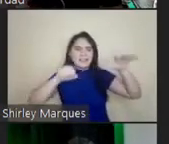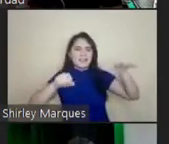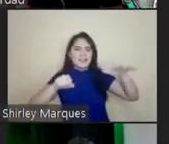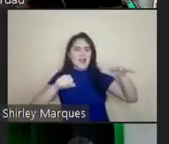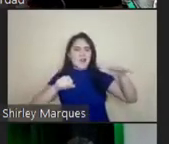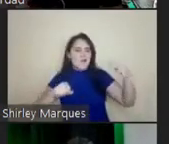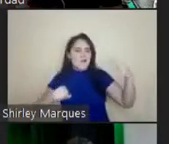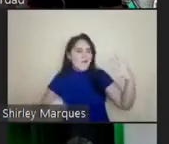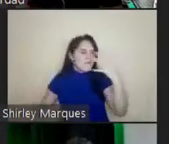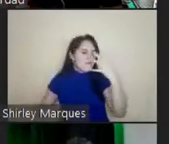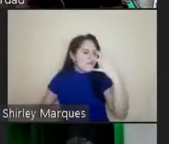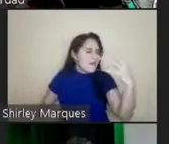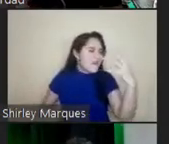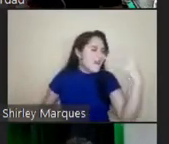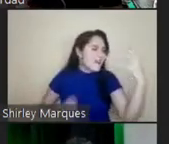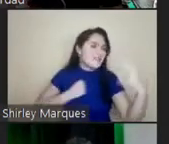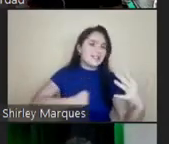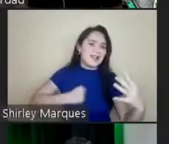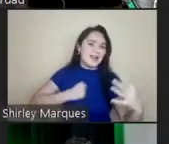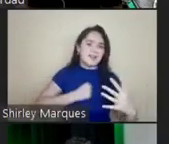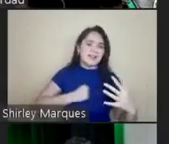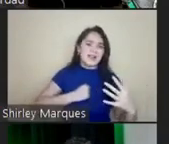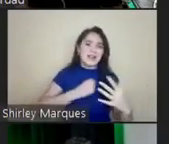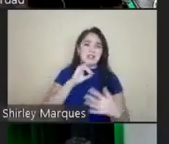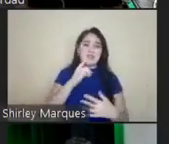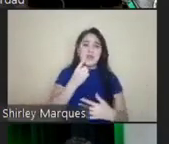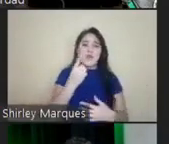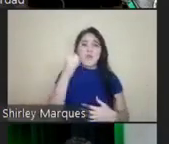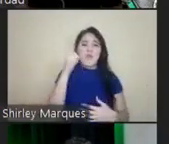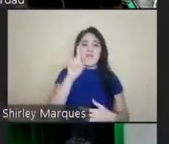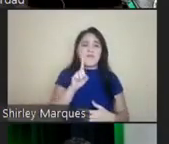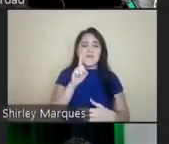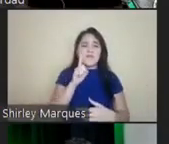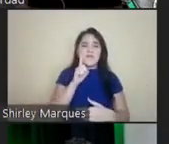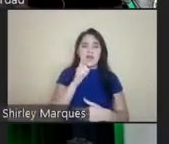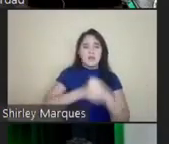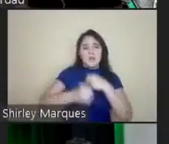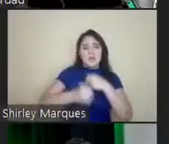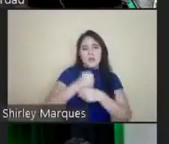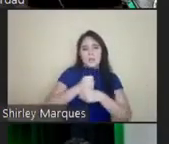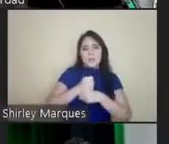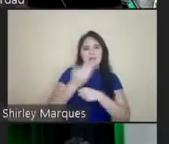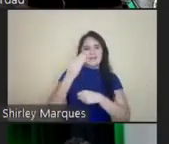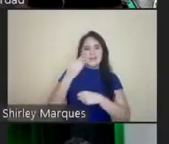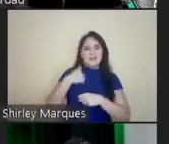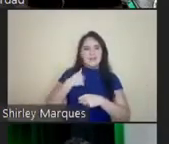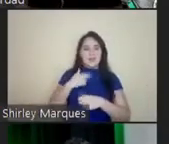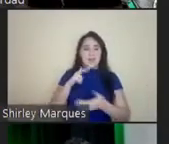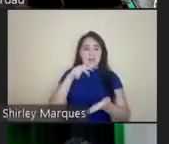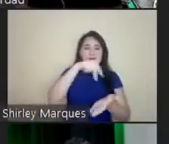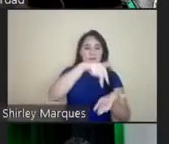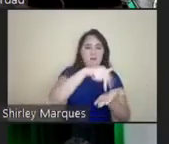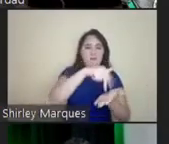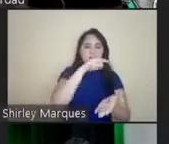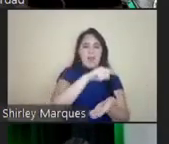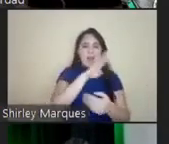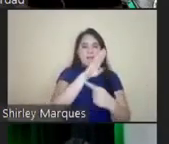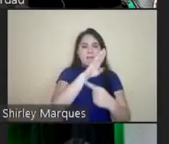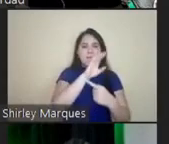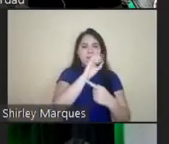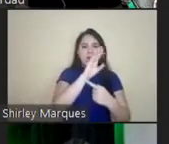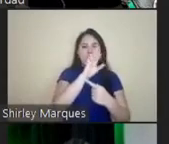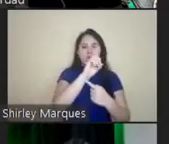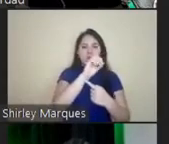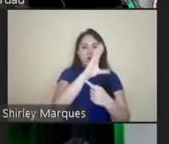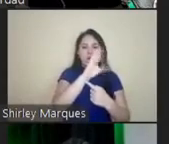primeira vez na vida que eu só fui uma vez em Bodocó, foi ano passado. Sertão é miragem. Ou seja, assim, eu estava... Aí, nesses tempos